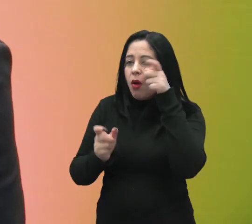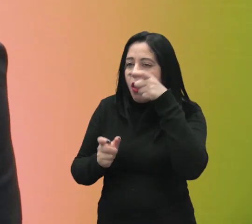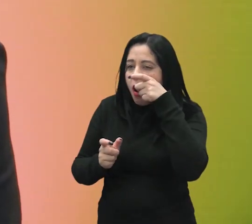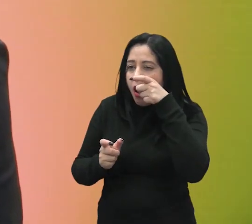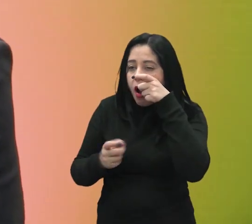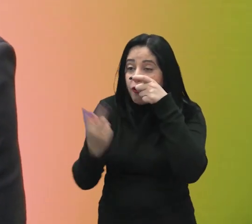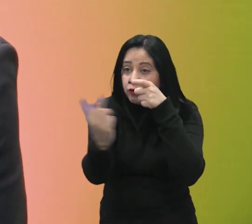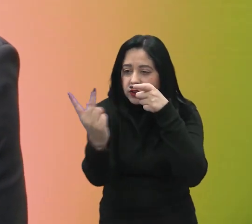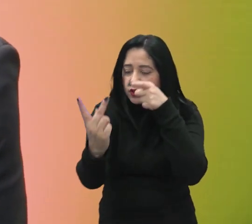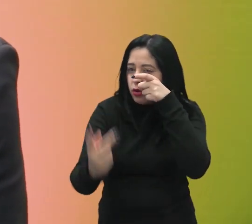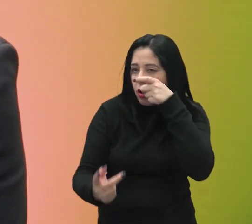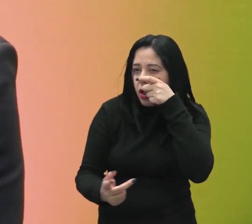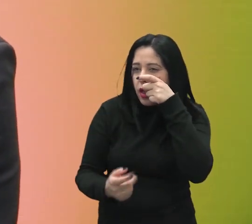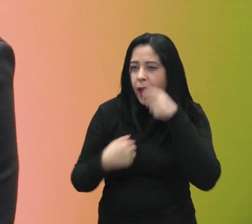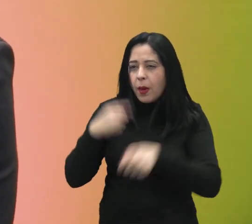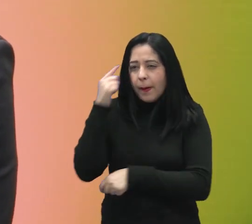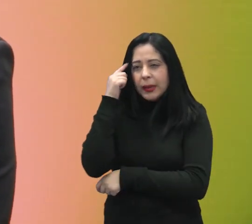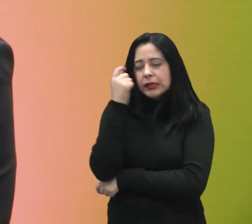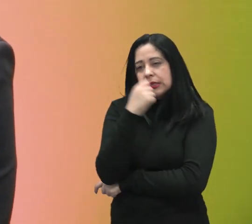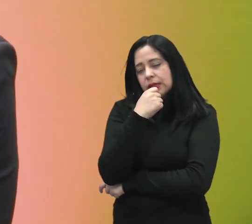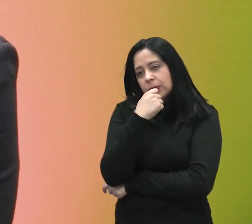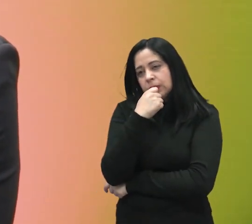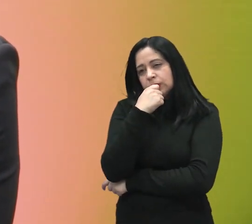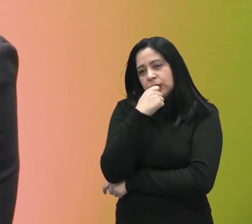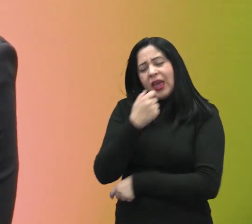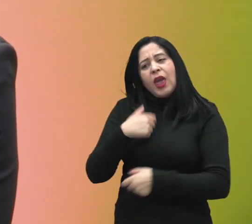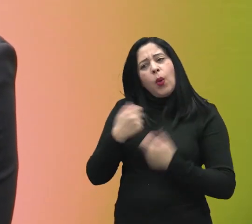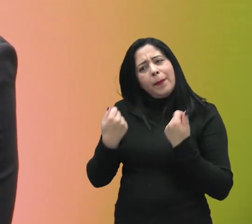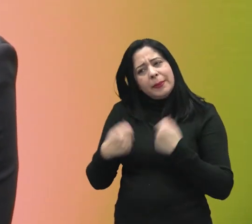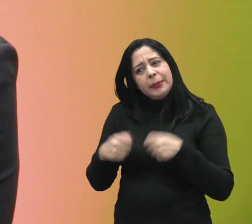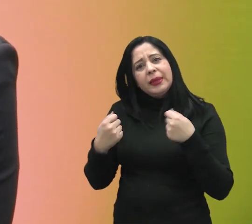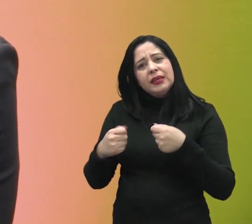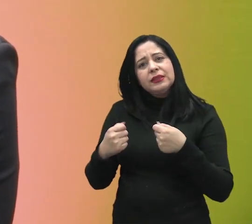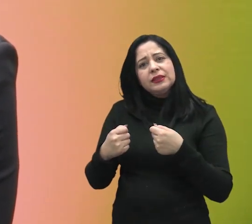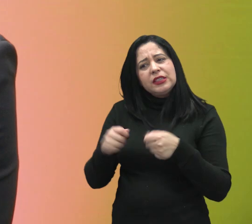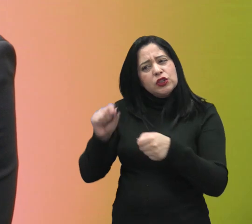assim, eu falei, eu preciso fazer uma coisa diferente para eu